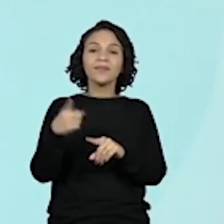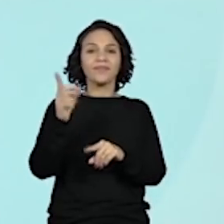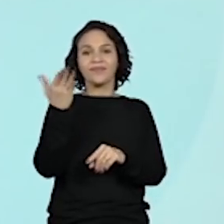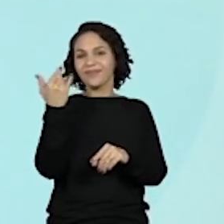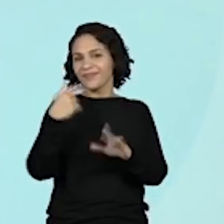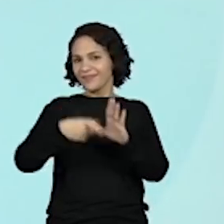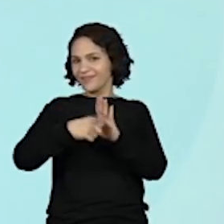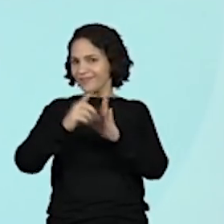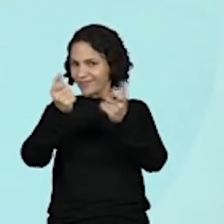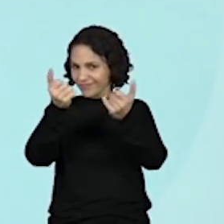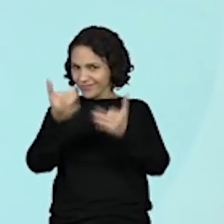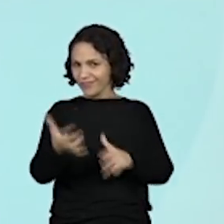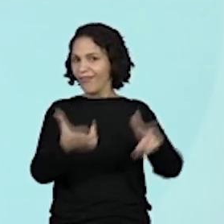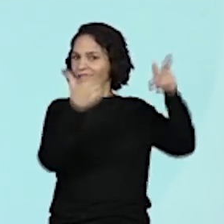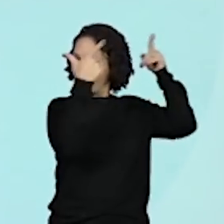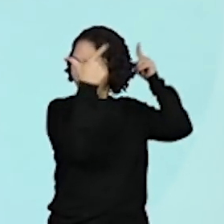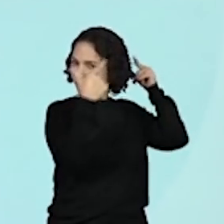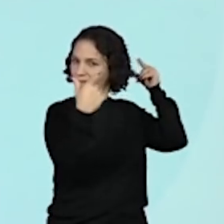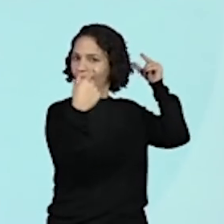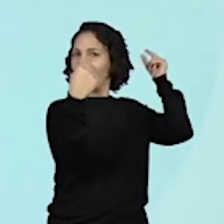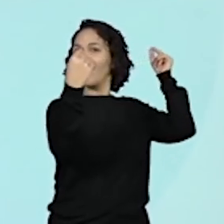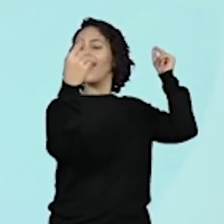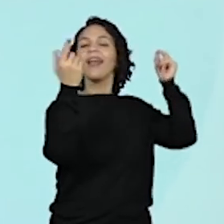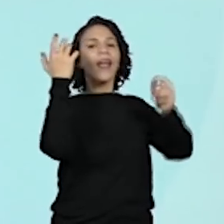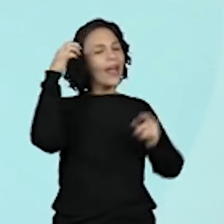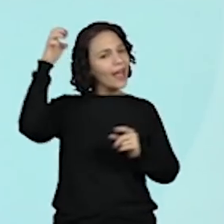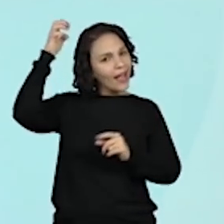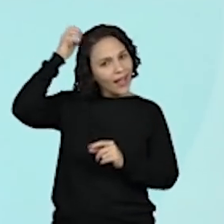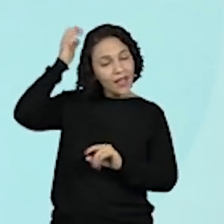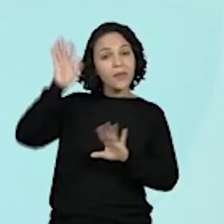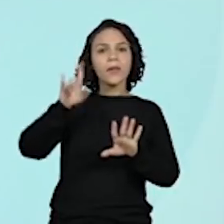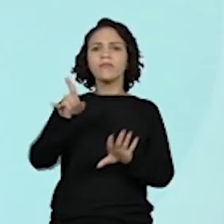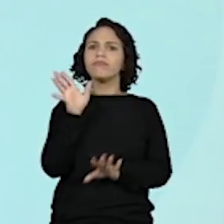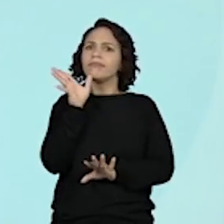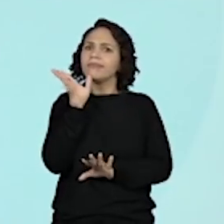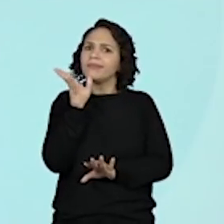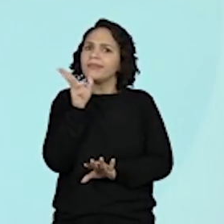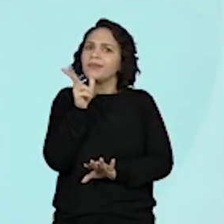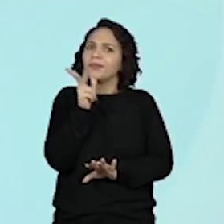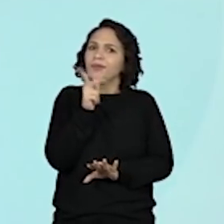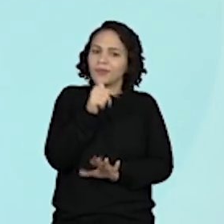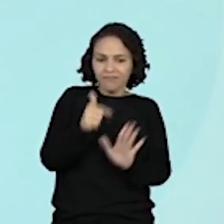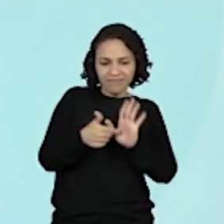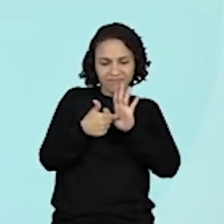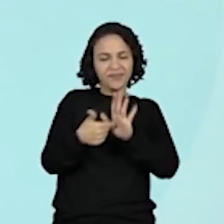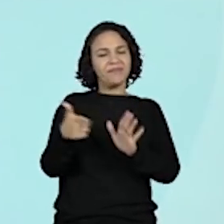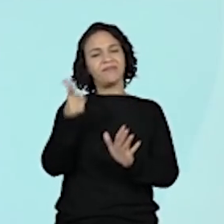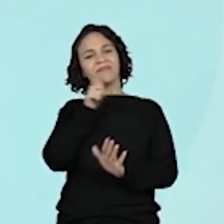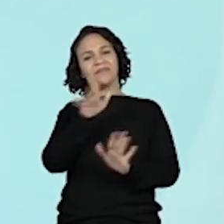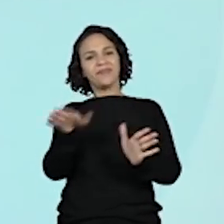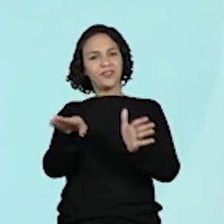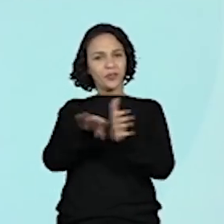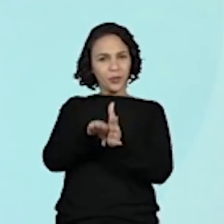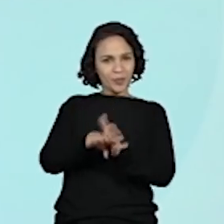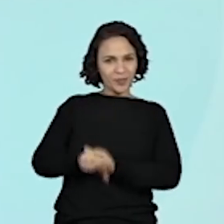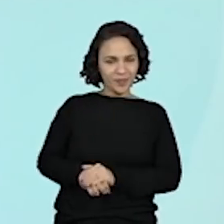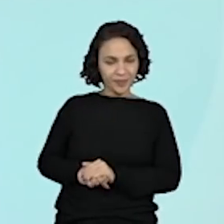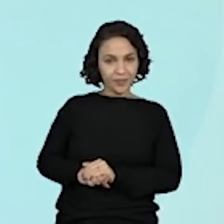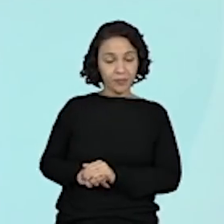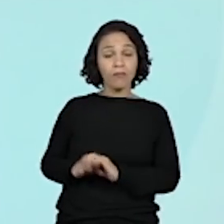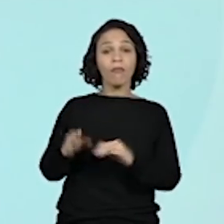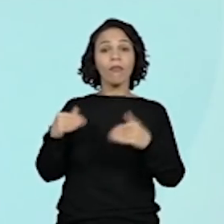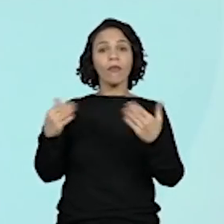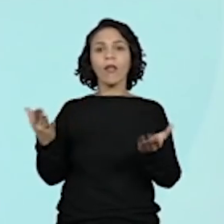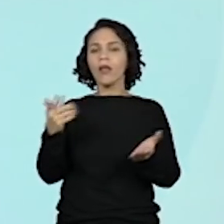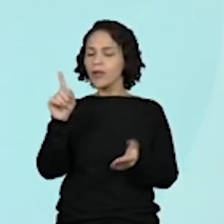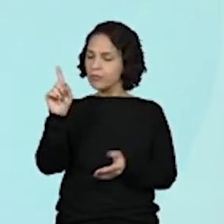de rainha, mas o título era O Pássaro Encantado. Ele demorou um pouquinho para chegar na nossa história, mas ele chegou. E ao ser tocado com